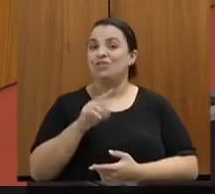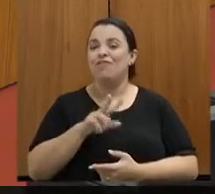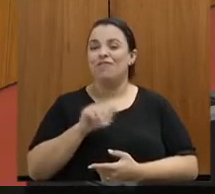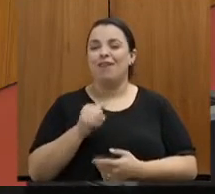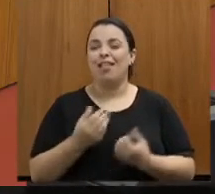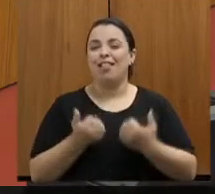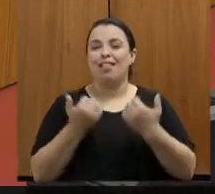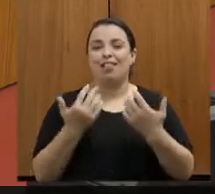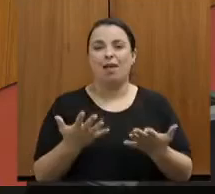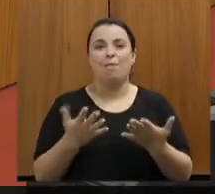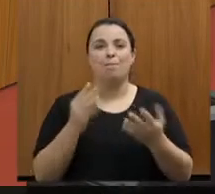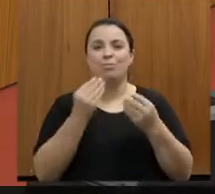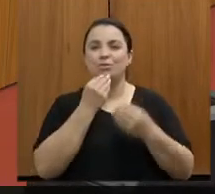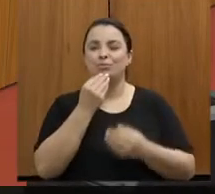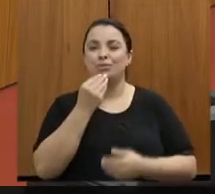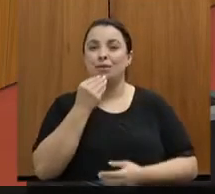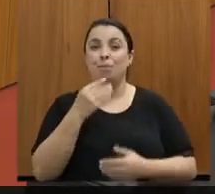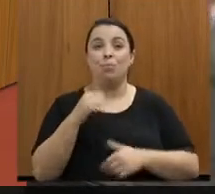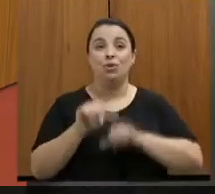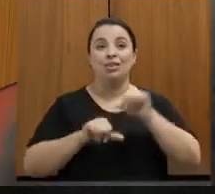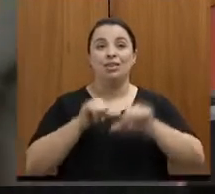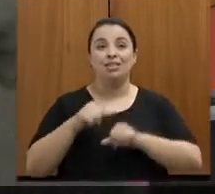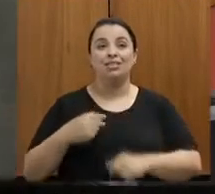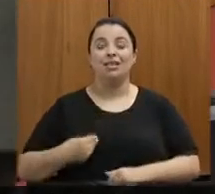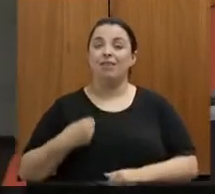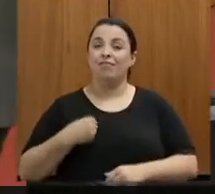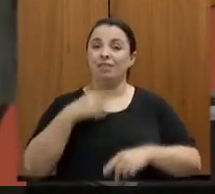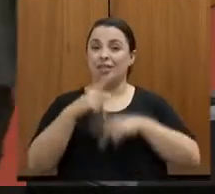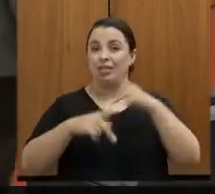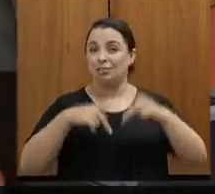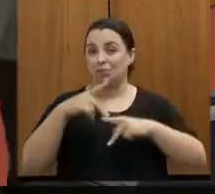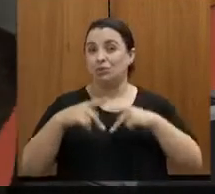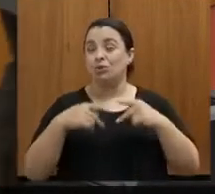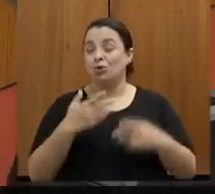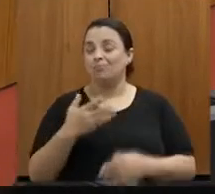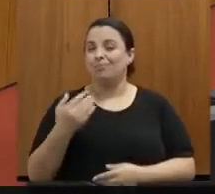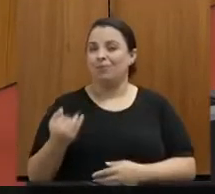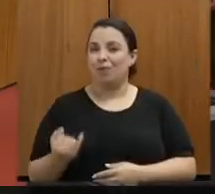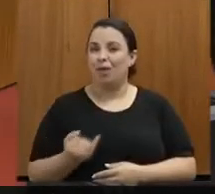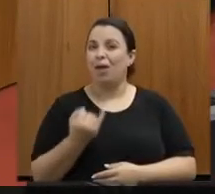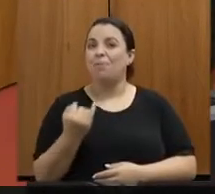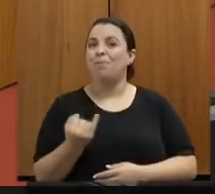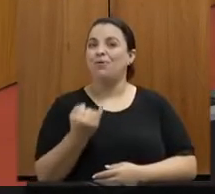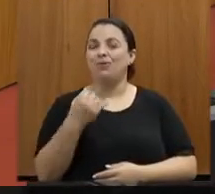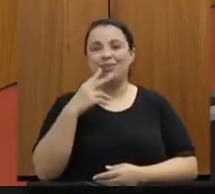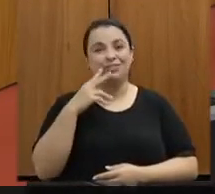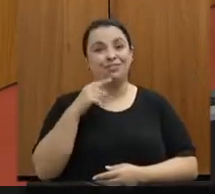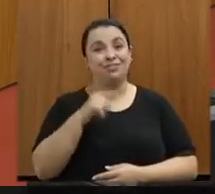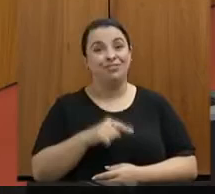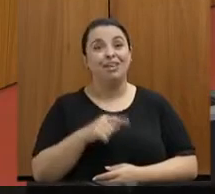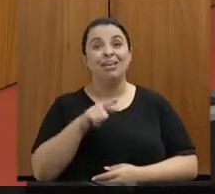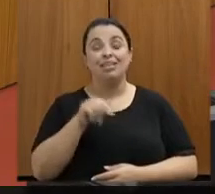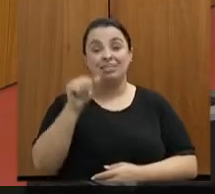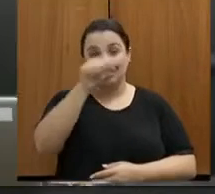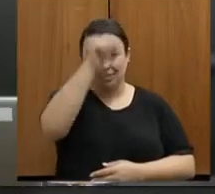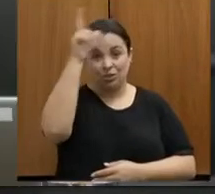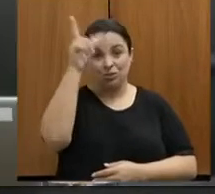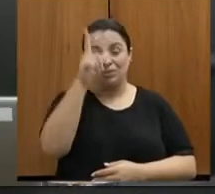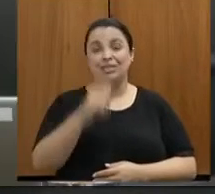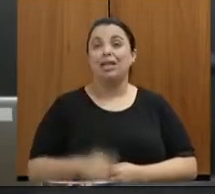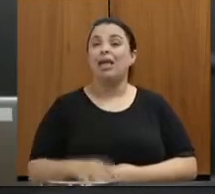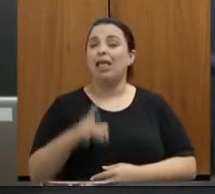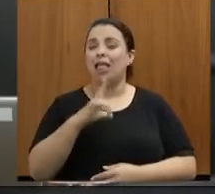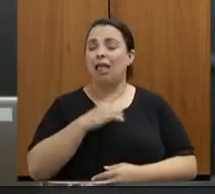mudanças na vida das pessoas. Então, é importante ver que Santa Luzia está sendo